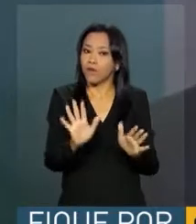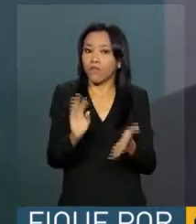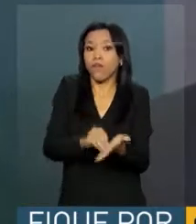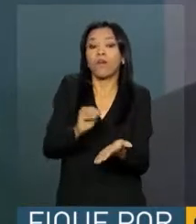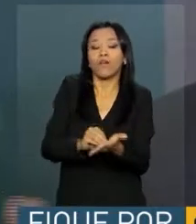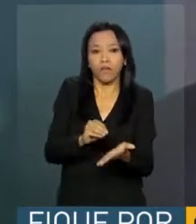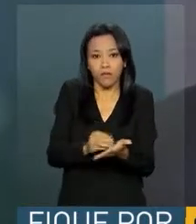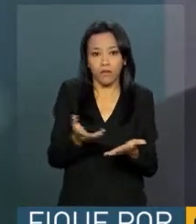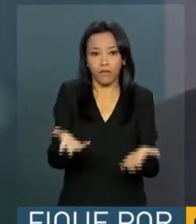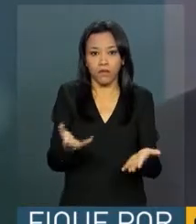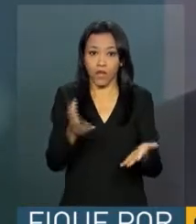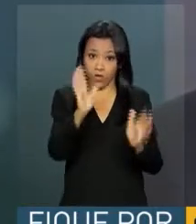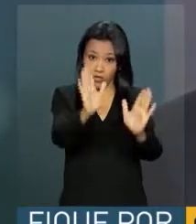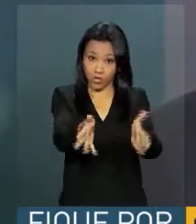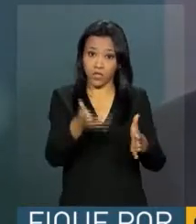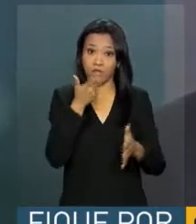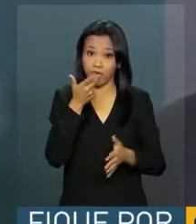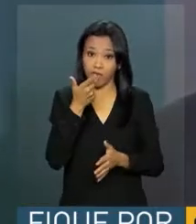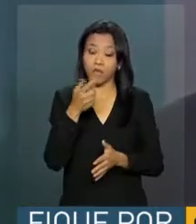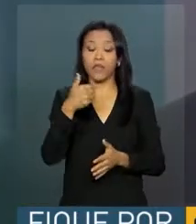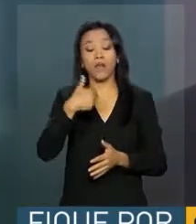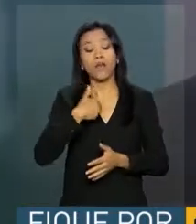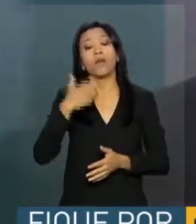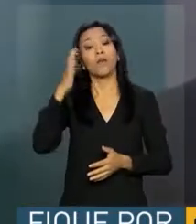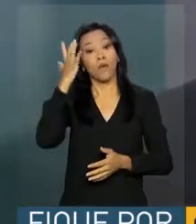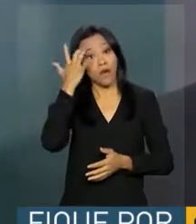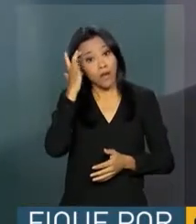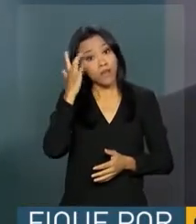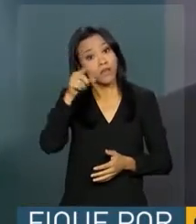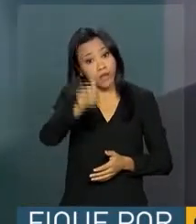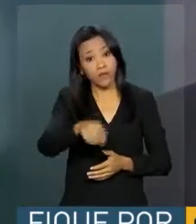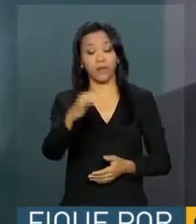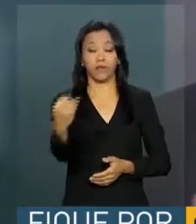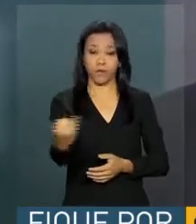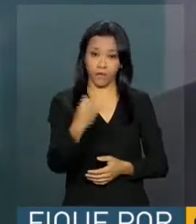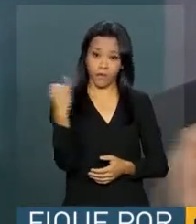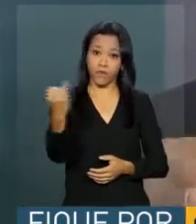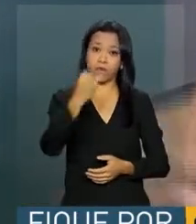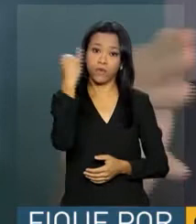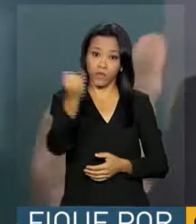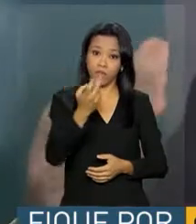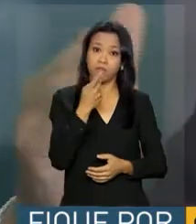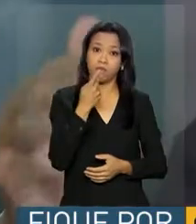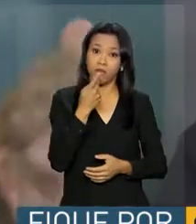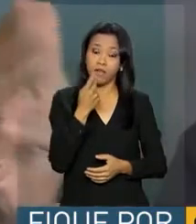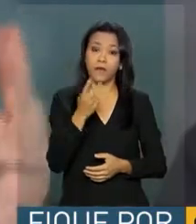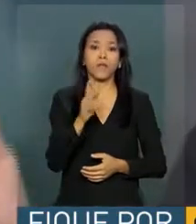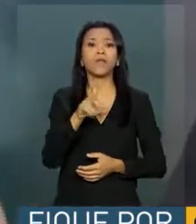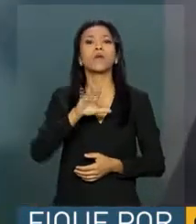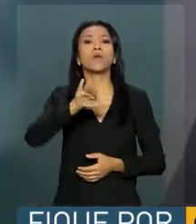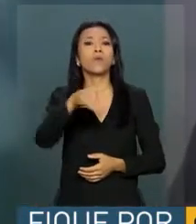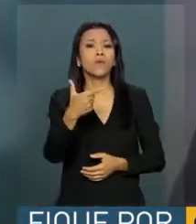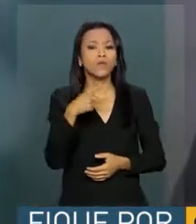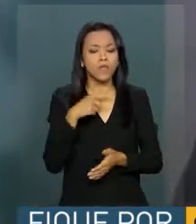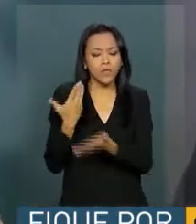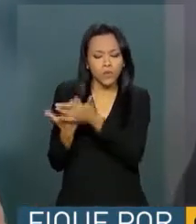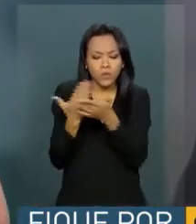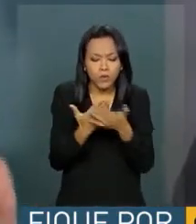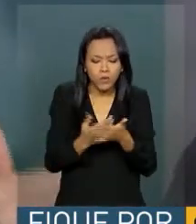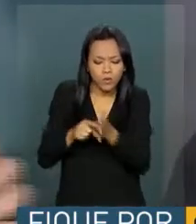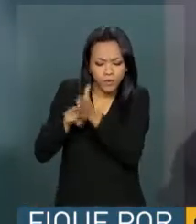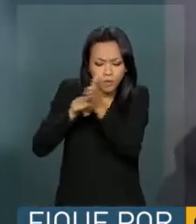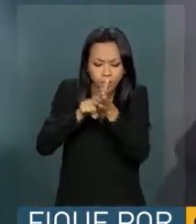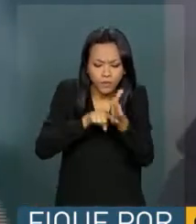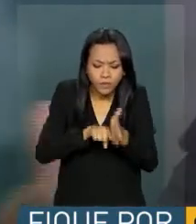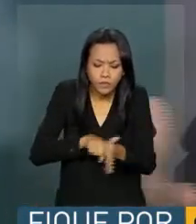Agora, é o que eu estava dizendo. Eu acho que é importante, né, mencionar quando existe um estudo,